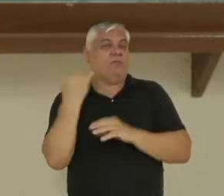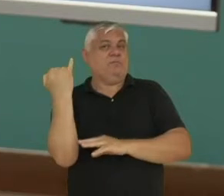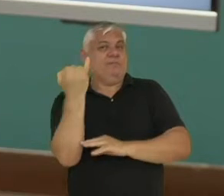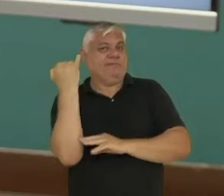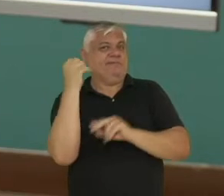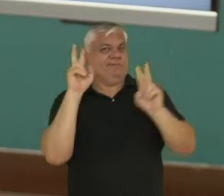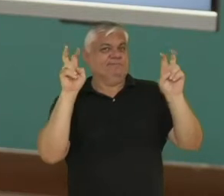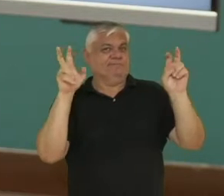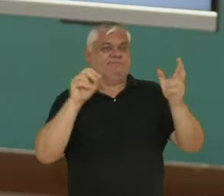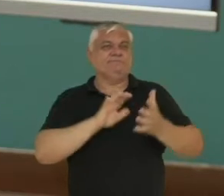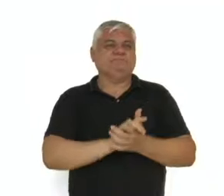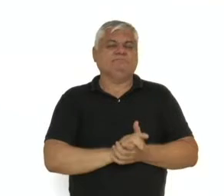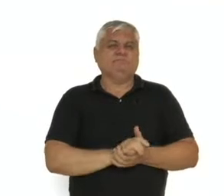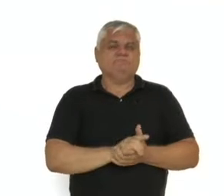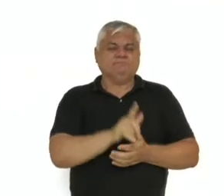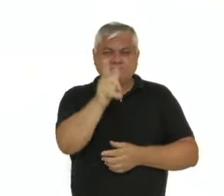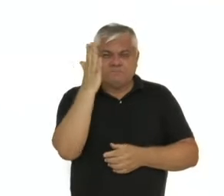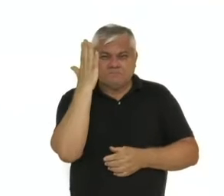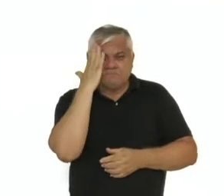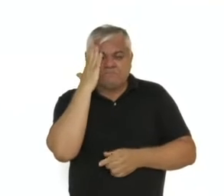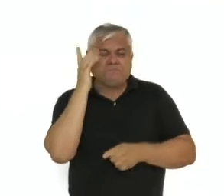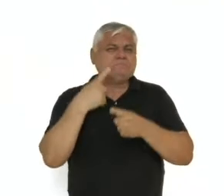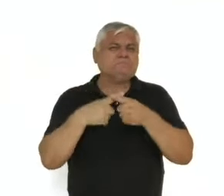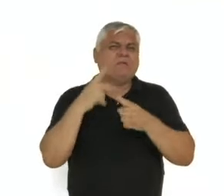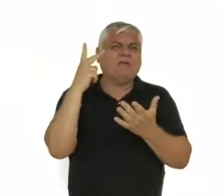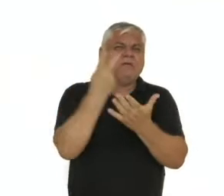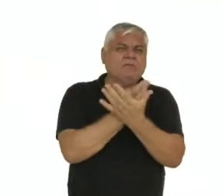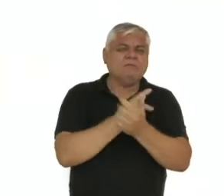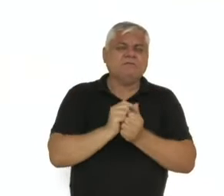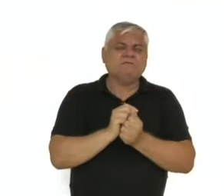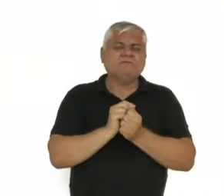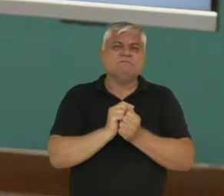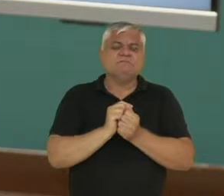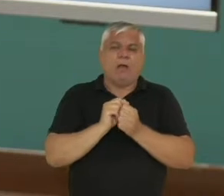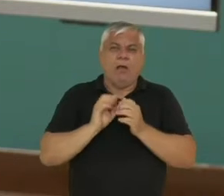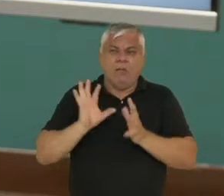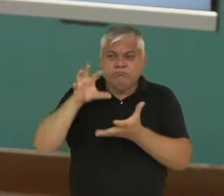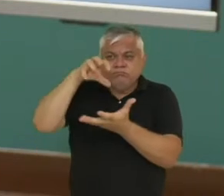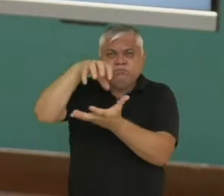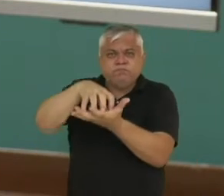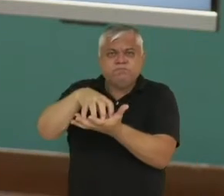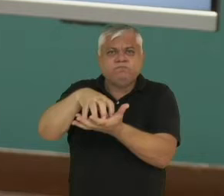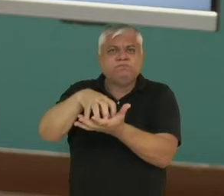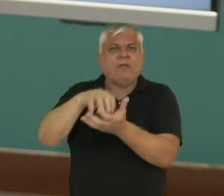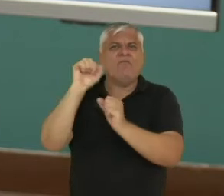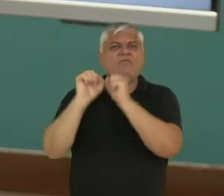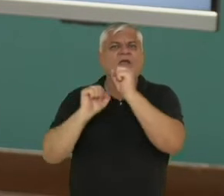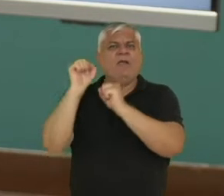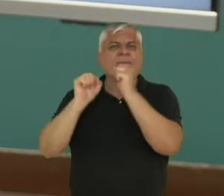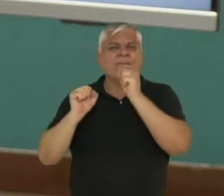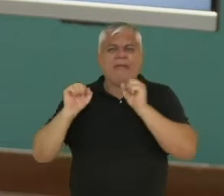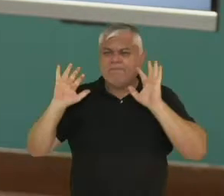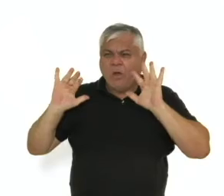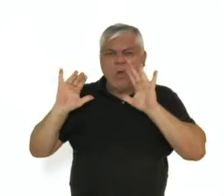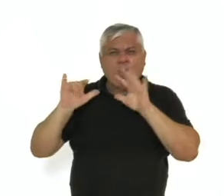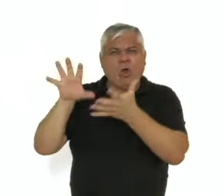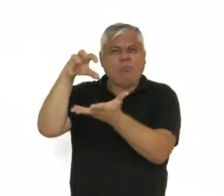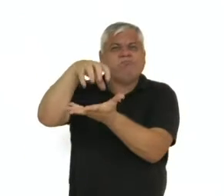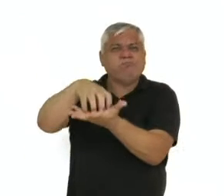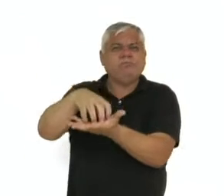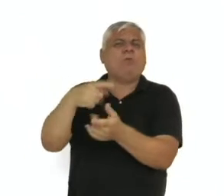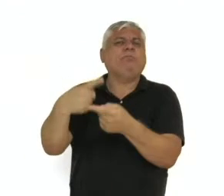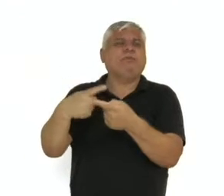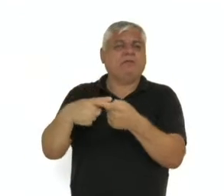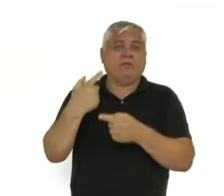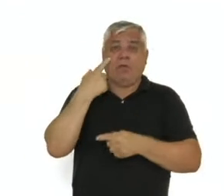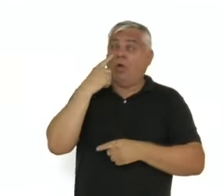tema. Então você sabe por que então ocorreu esse processo de concentração industrial no nosso país? Então, olha só, esse mapa